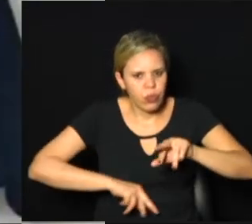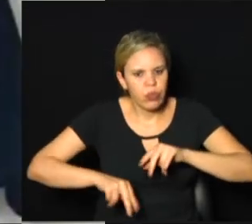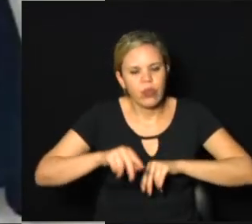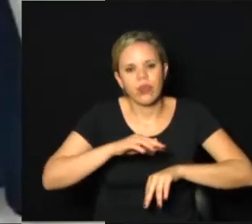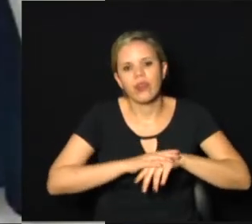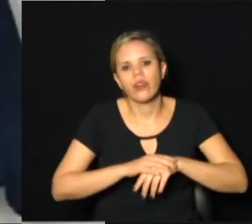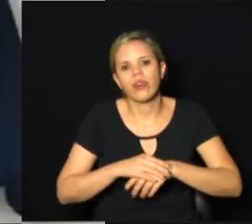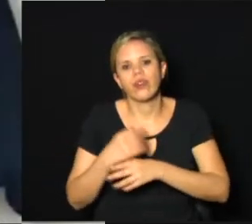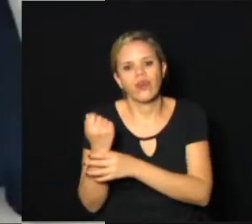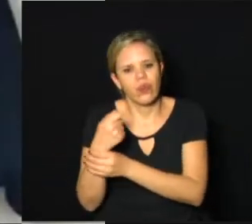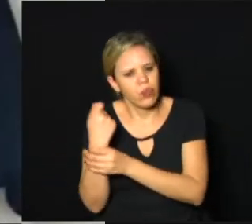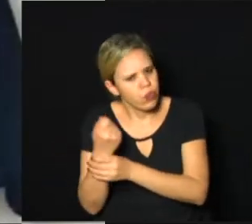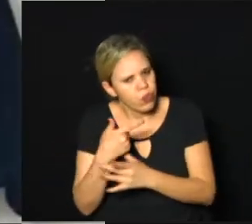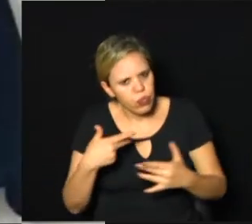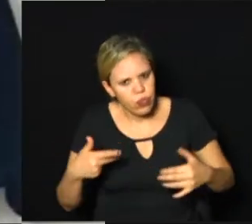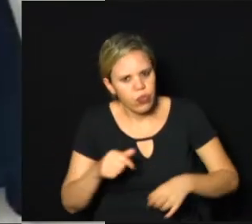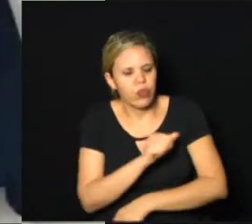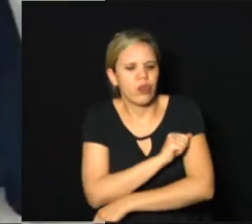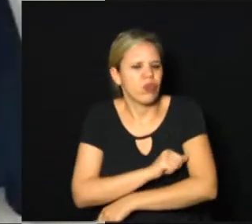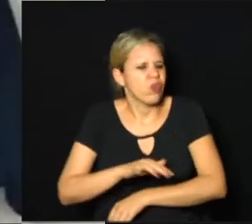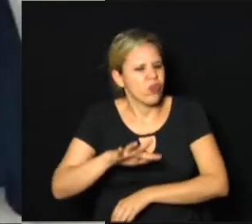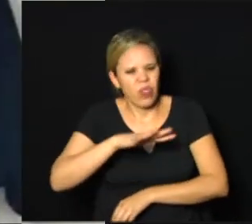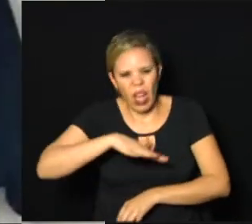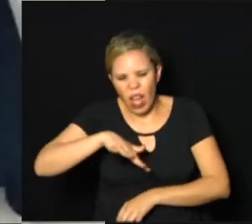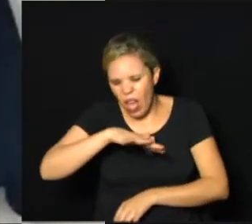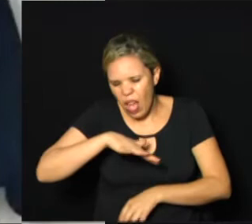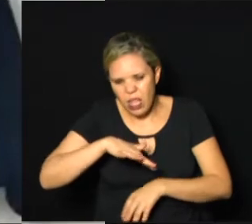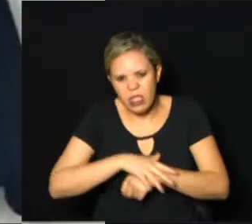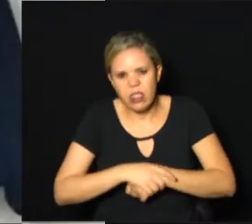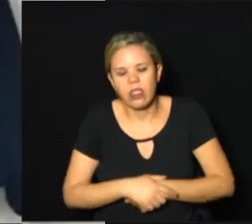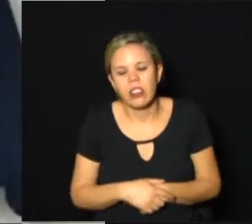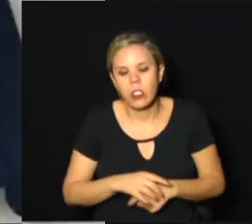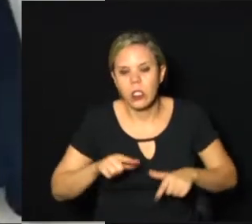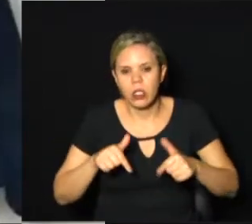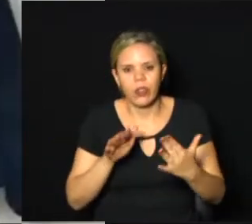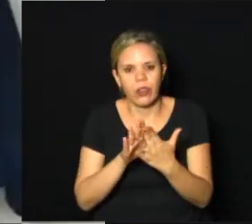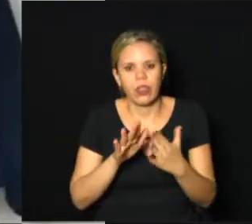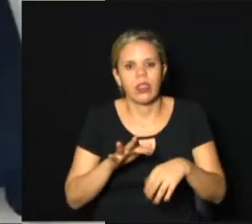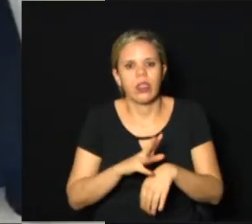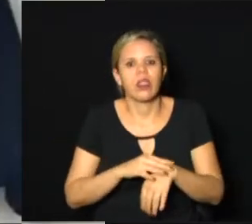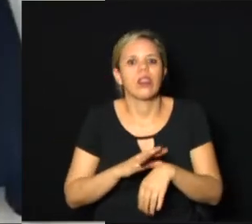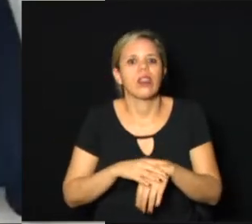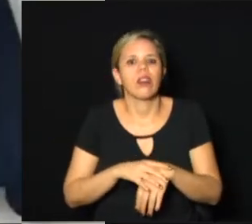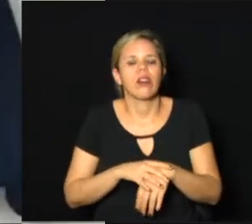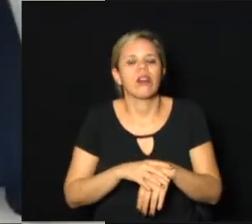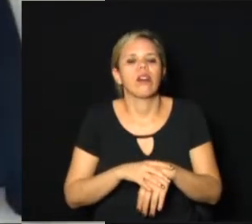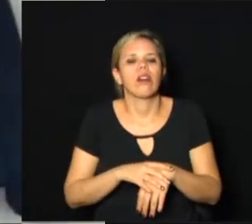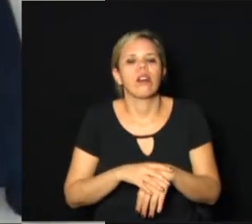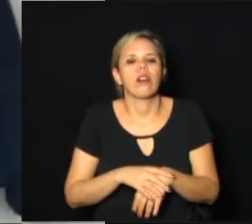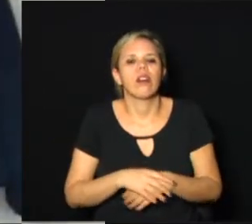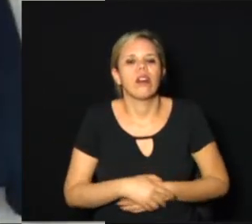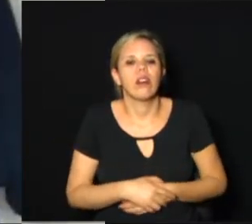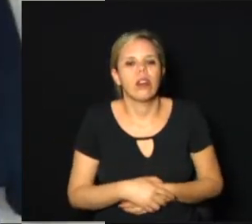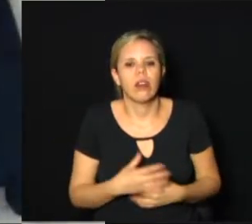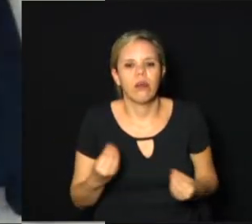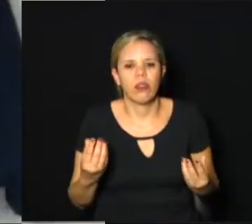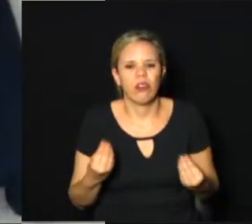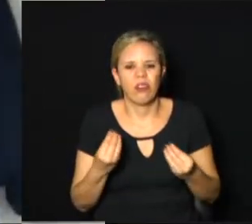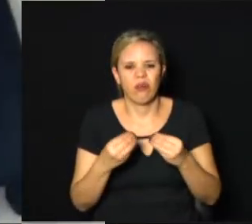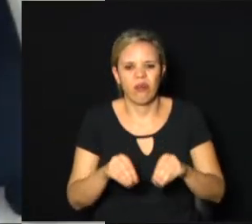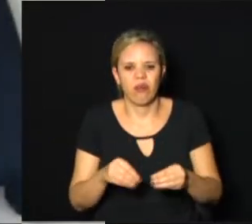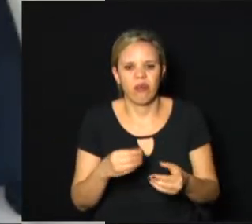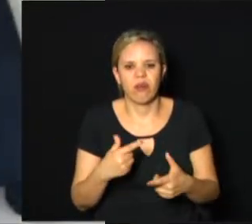meio, fisioterapeutas, enfermeiros, que estão lá enfrentando essa doença, esse contexto, num contexto de muita